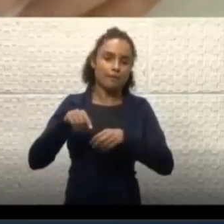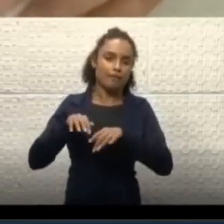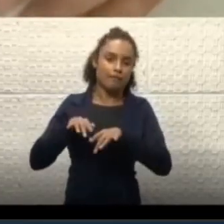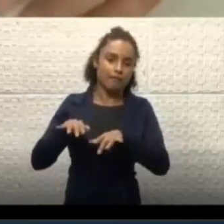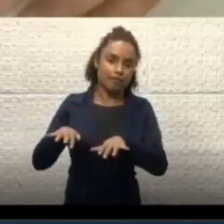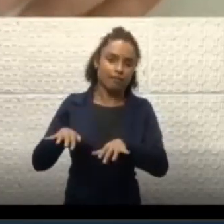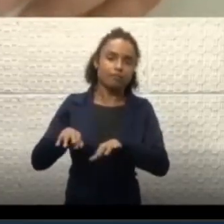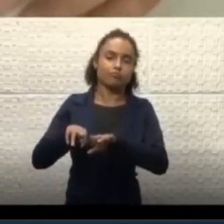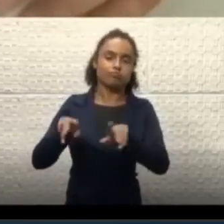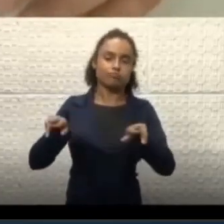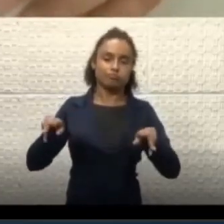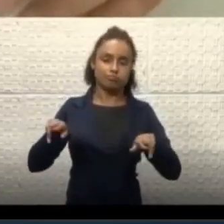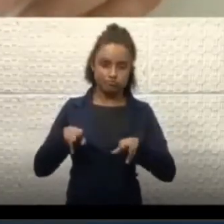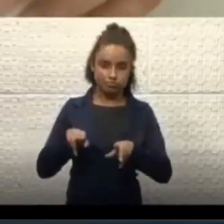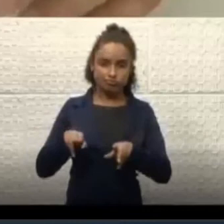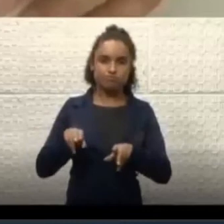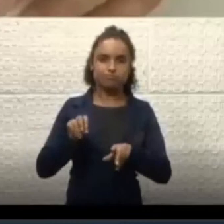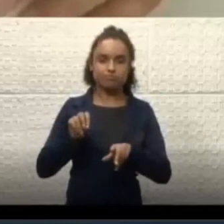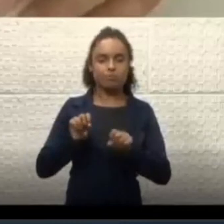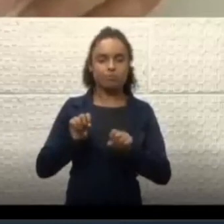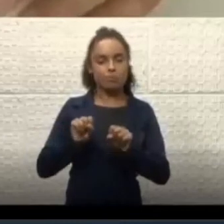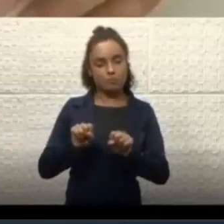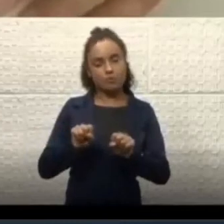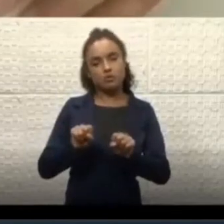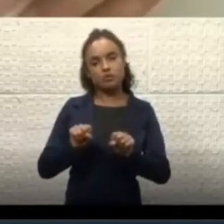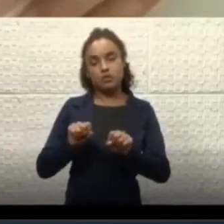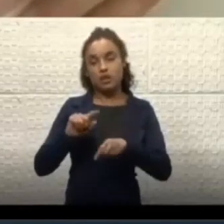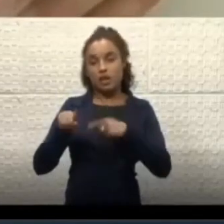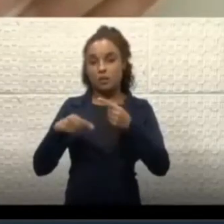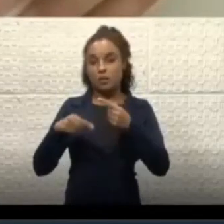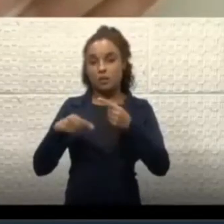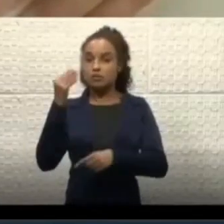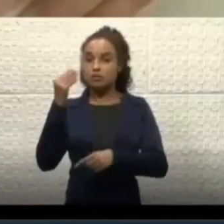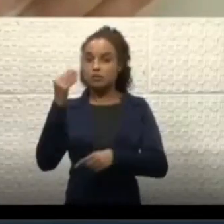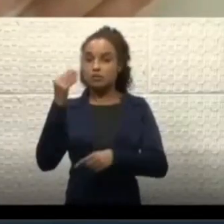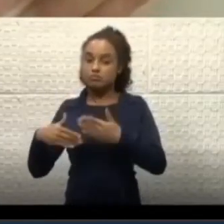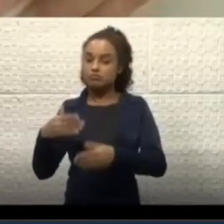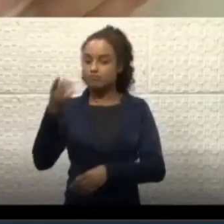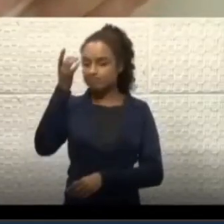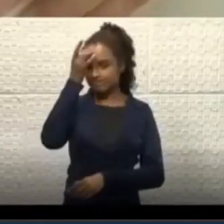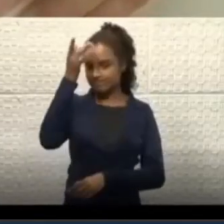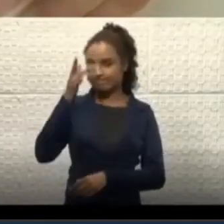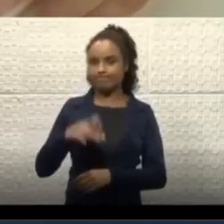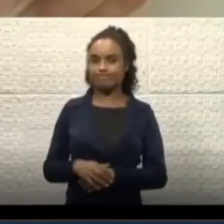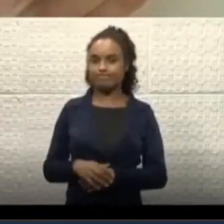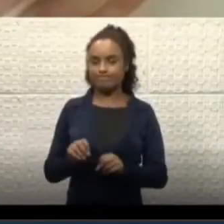ali naquela amostra que nós estamos verificando.